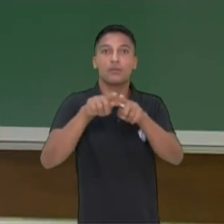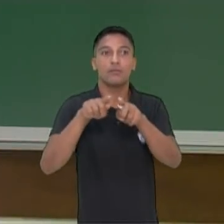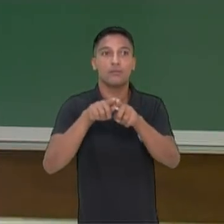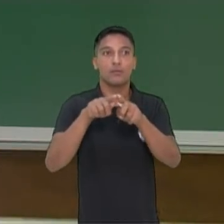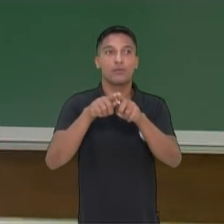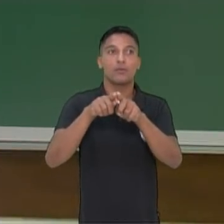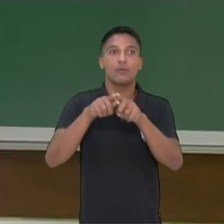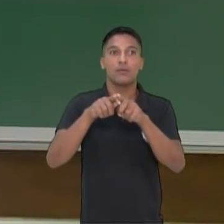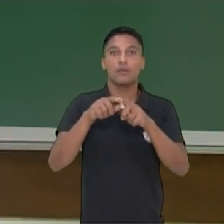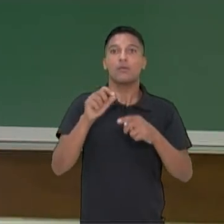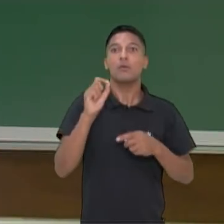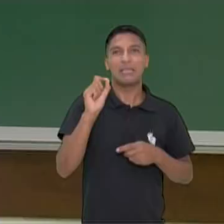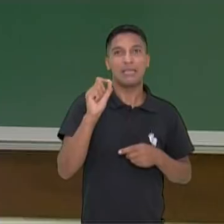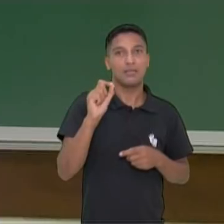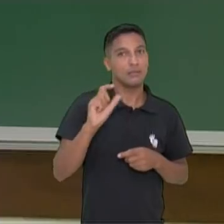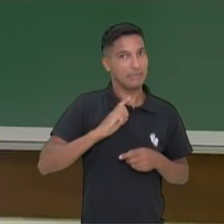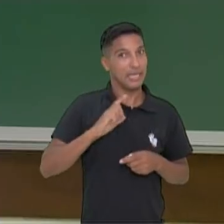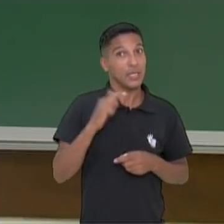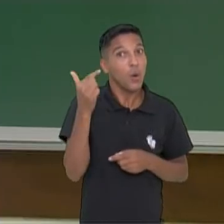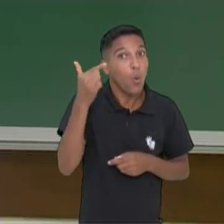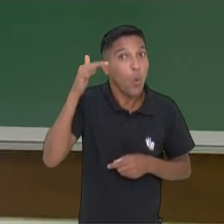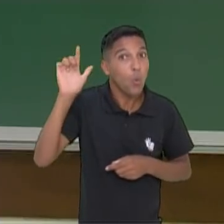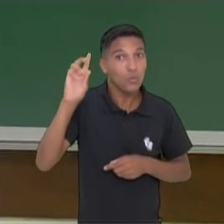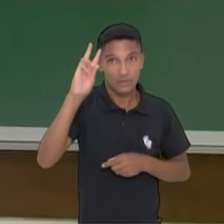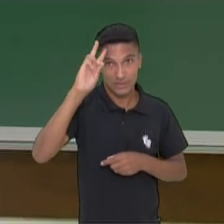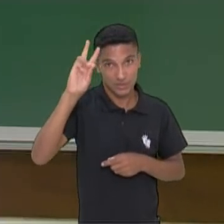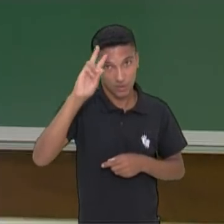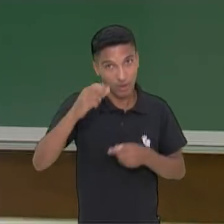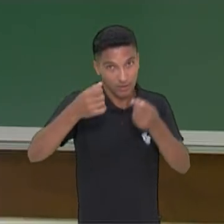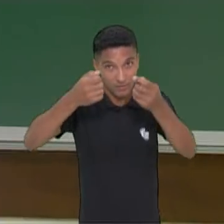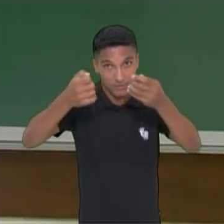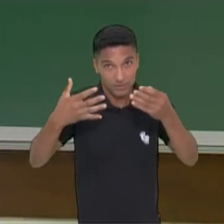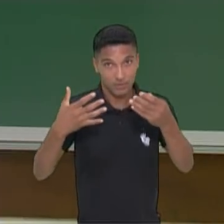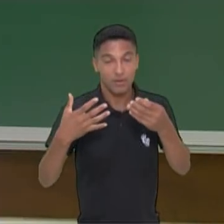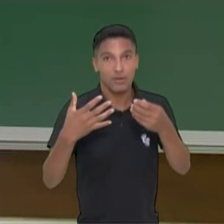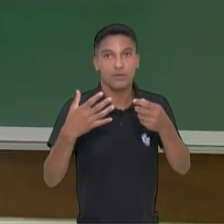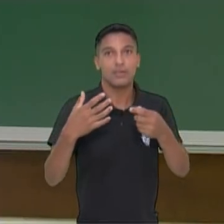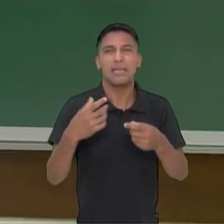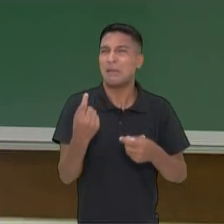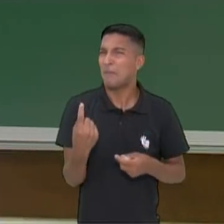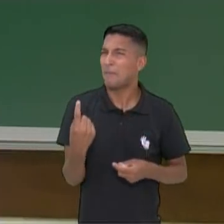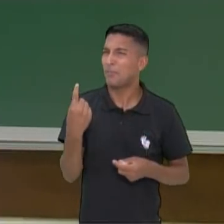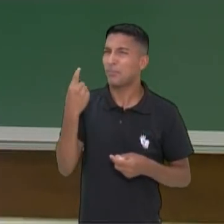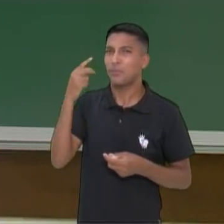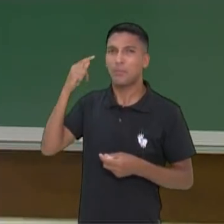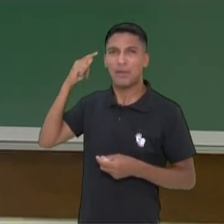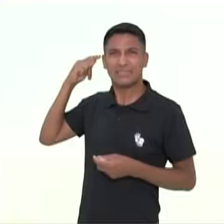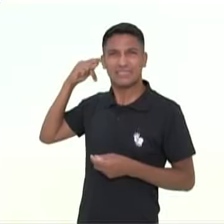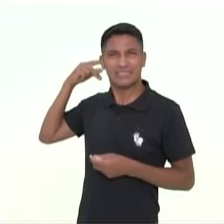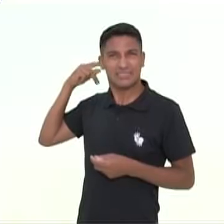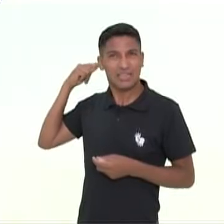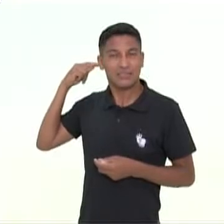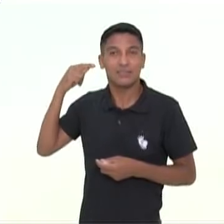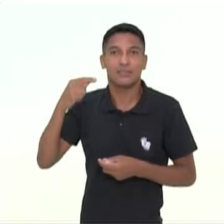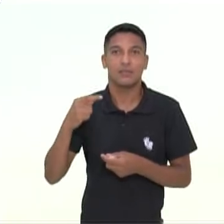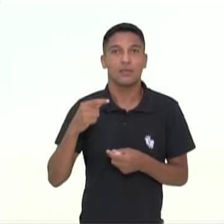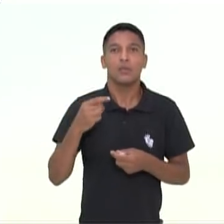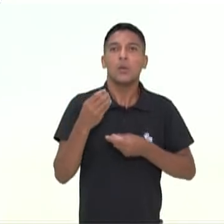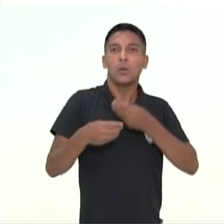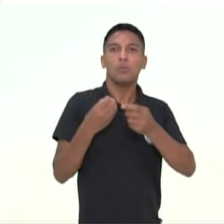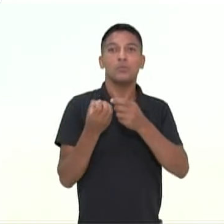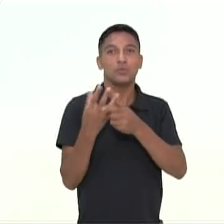surgiram ainda antes dessa data, tá? A partir de patins desmontados,